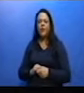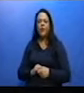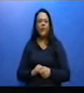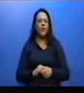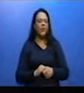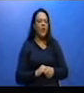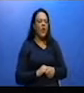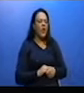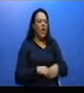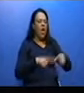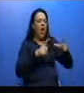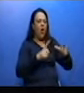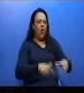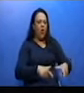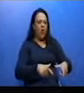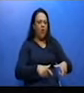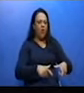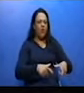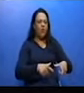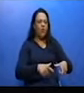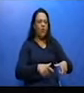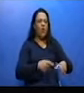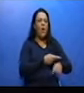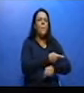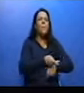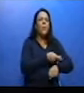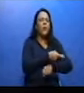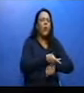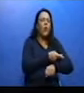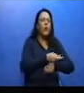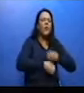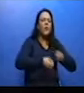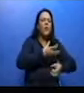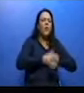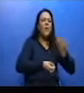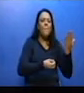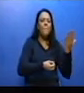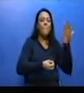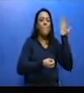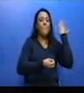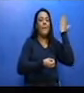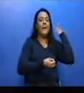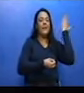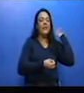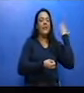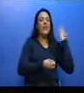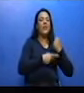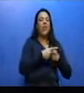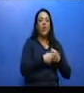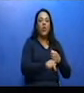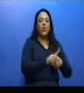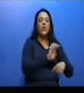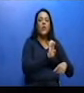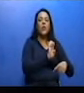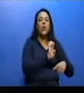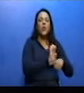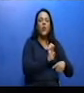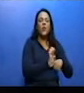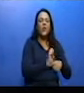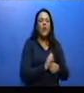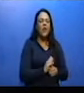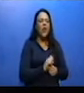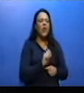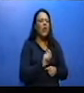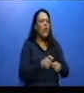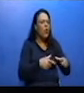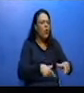passado histórico do seu estado? Cite algumas fontes. Quer dizer, onde que eu conseguiria encontrar informações do que aconteceu